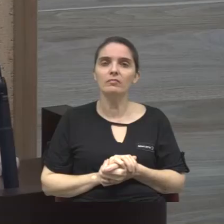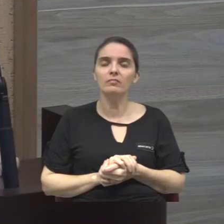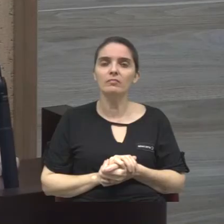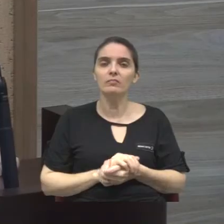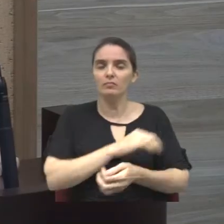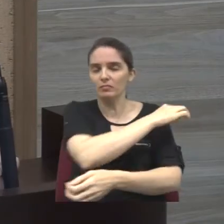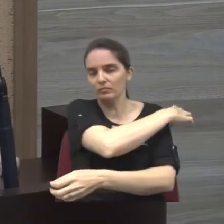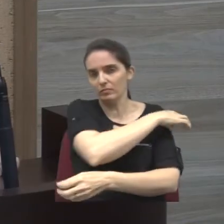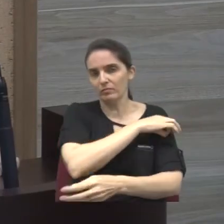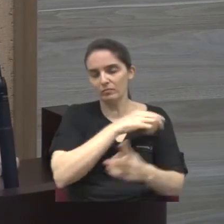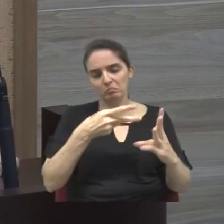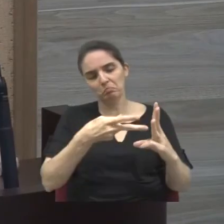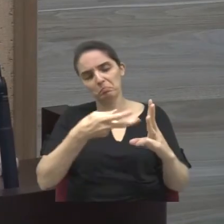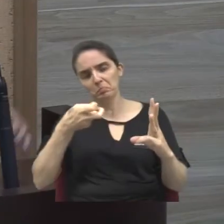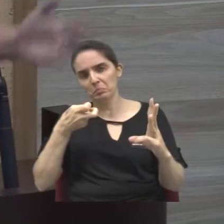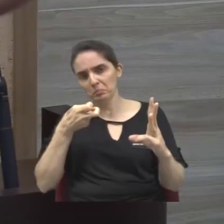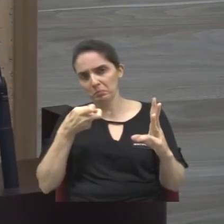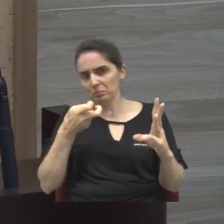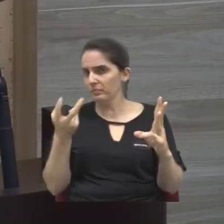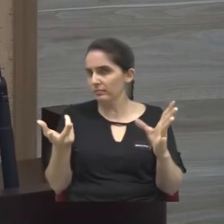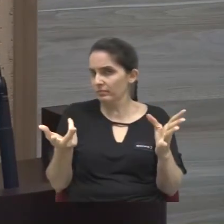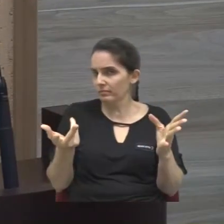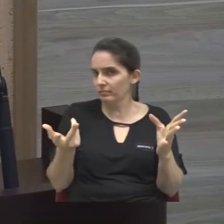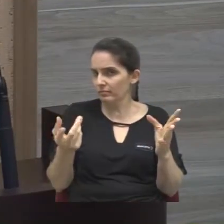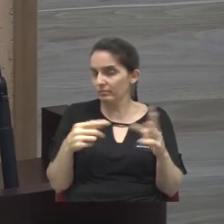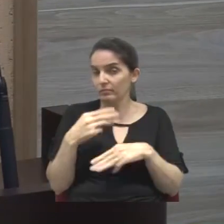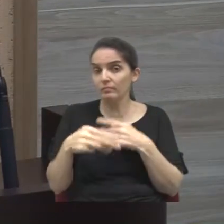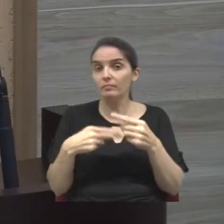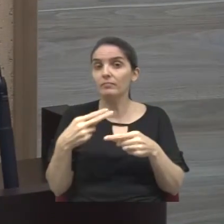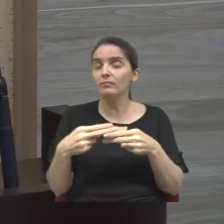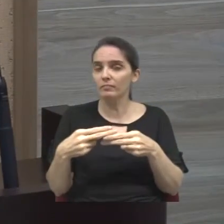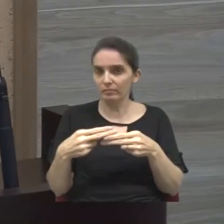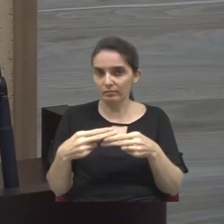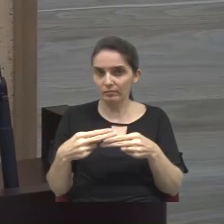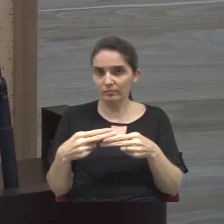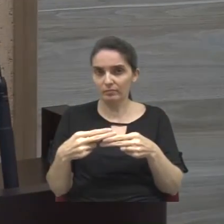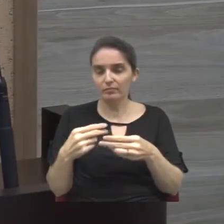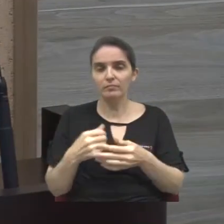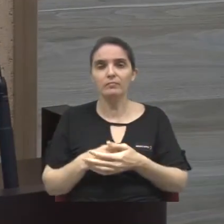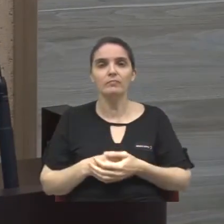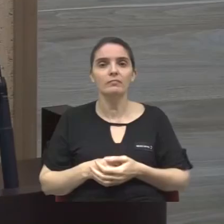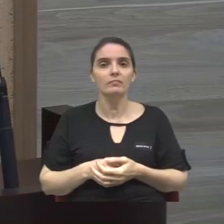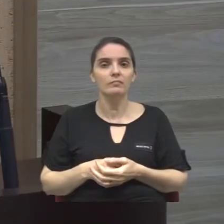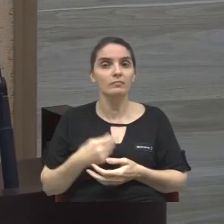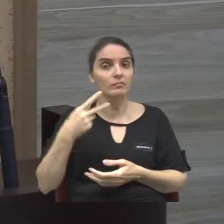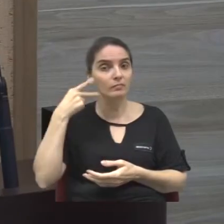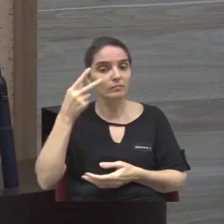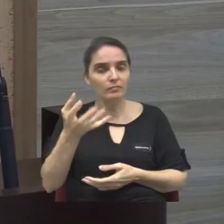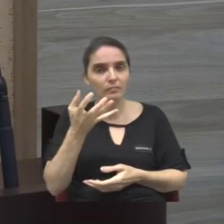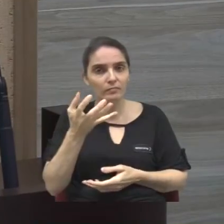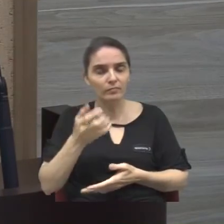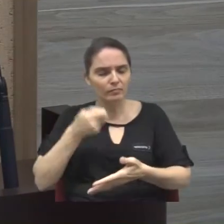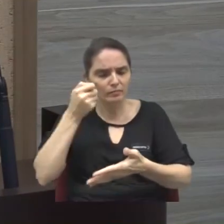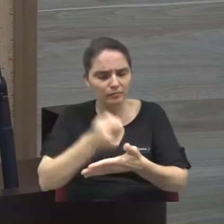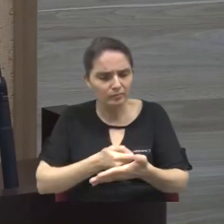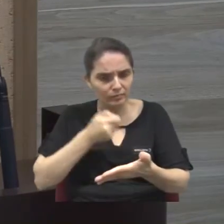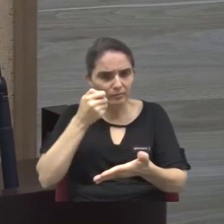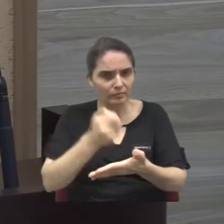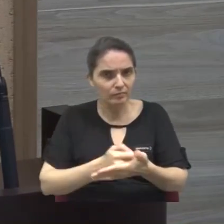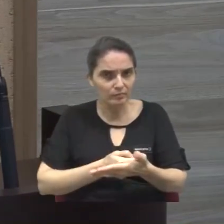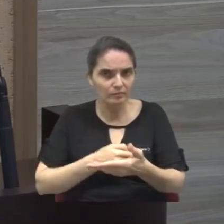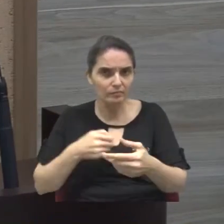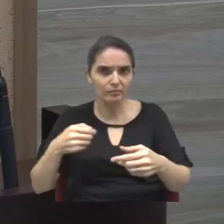Excelência, nós que poderíamos canalizar a nossa energia em construir, em focar em